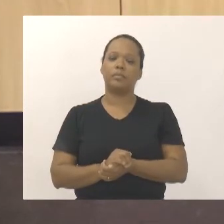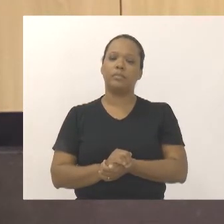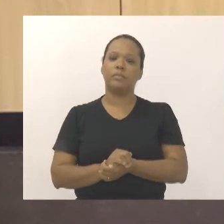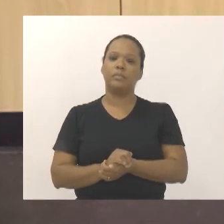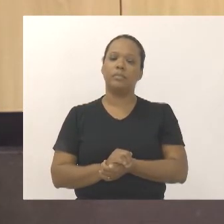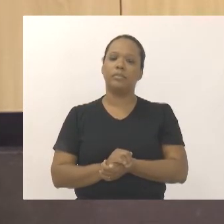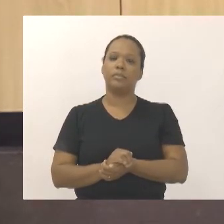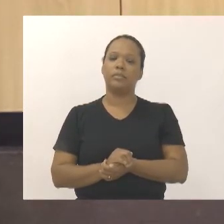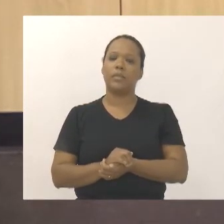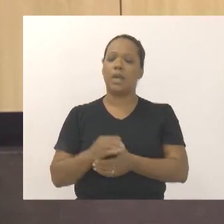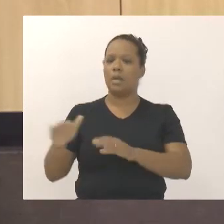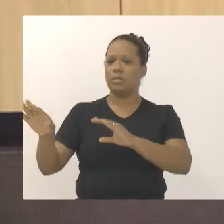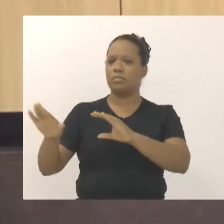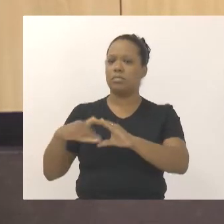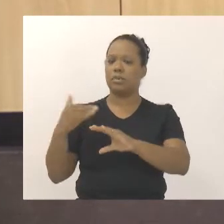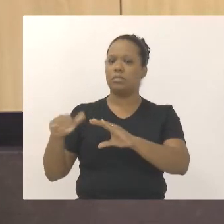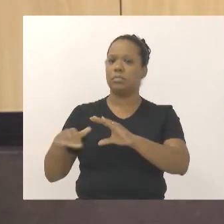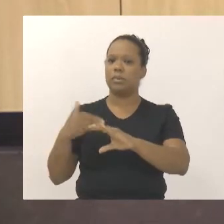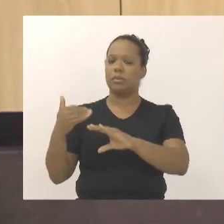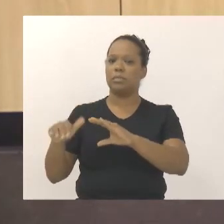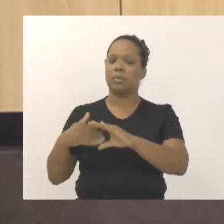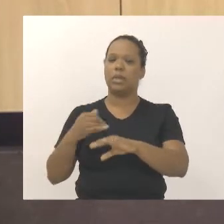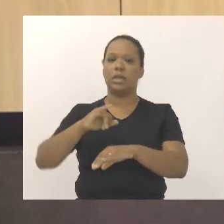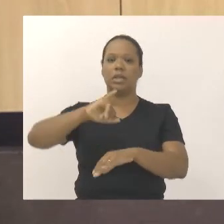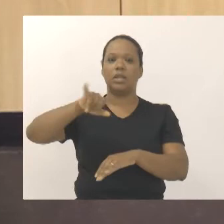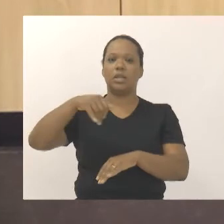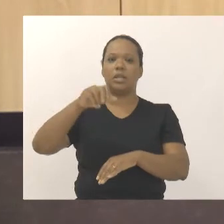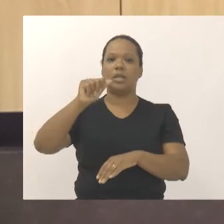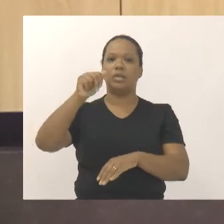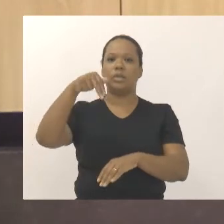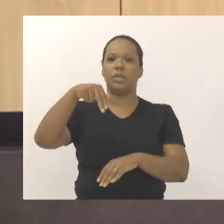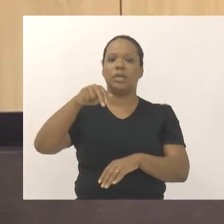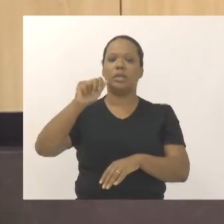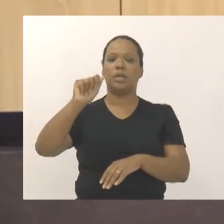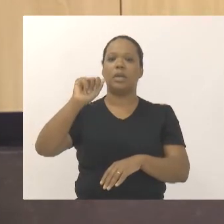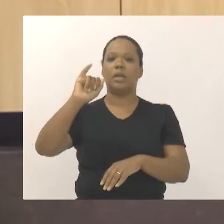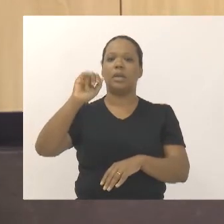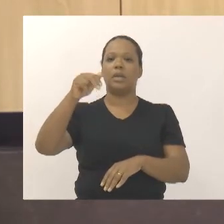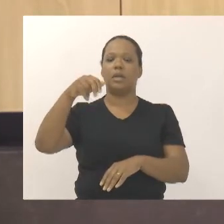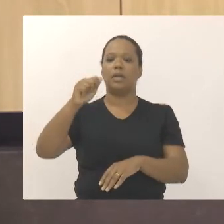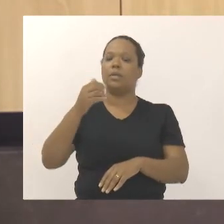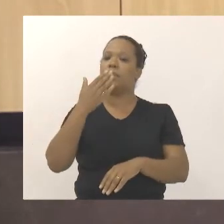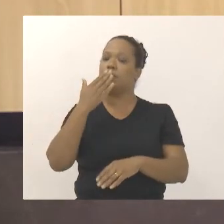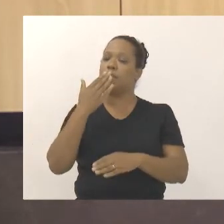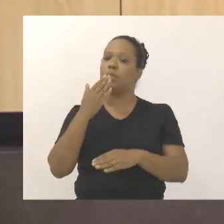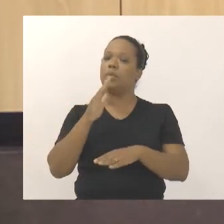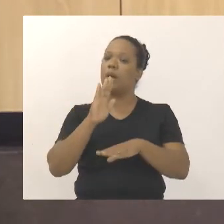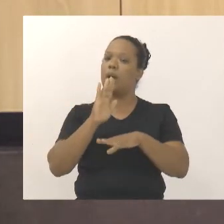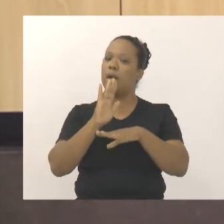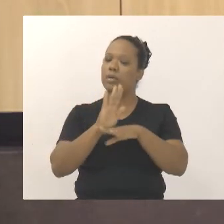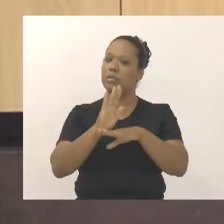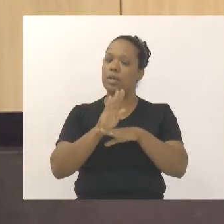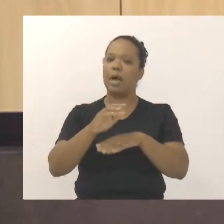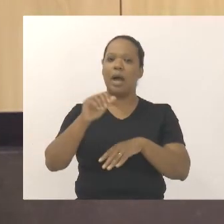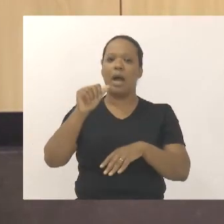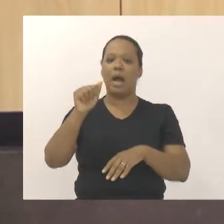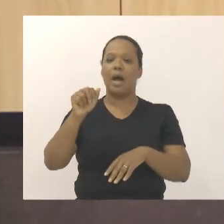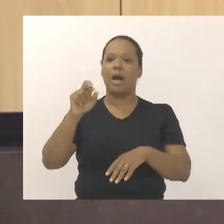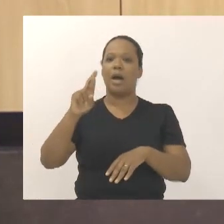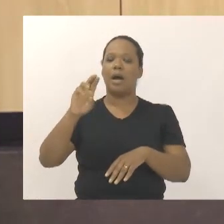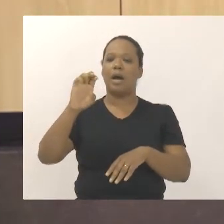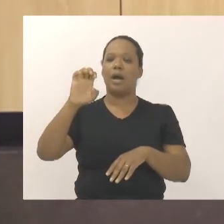recebendo alguns e-mails, recebi e-mail da Janaína Lacerda, pedindo apoio, da Arlene